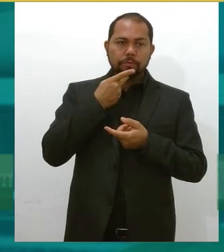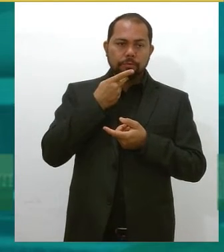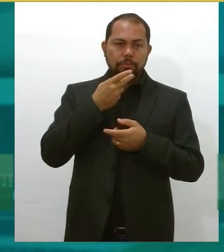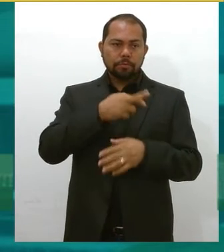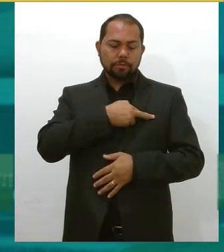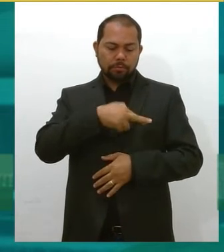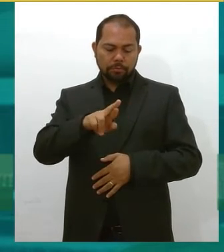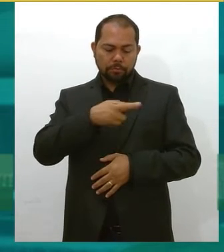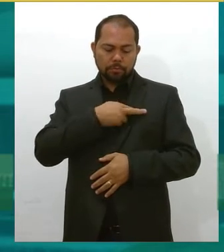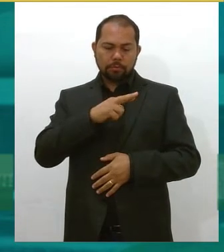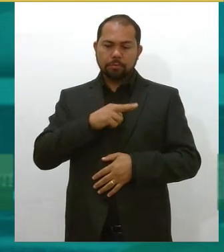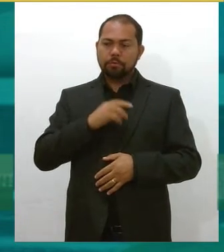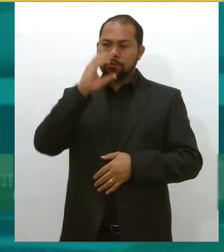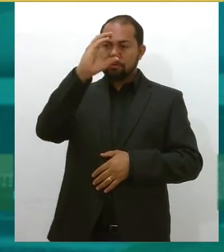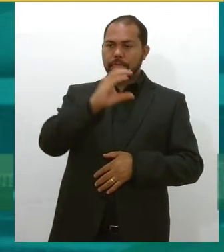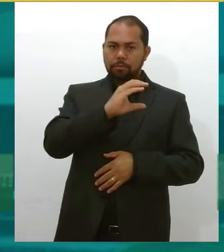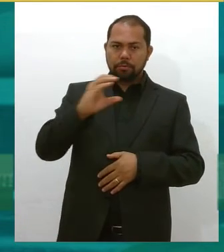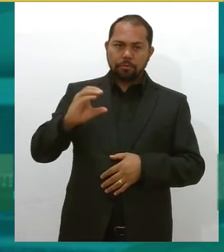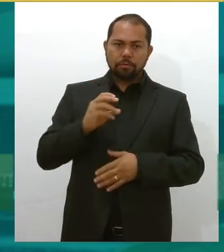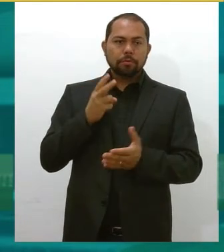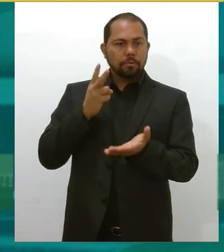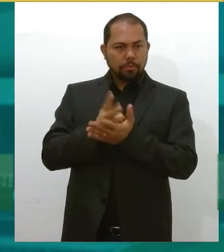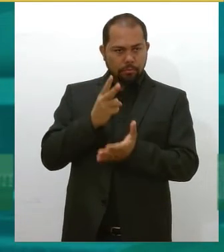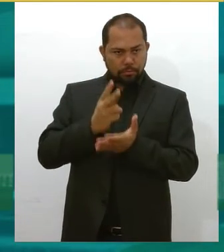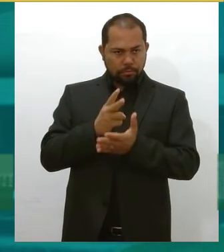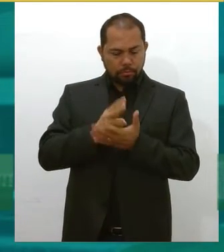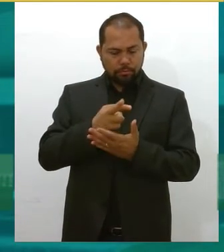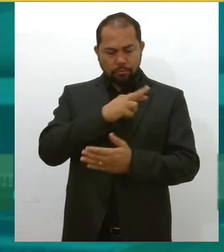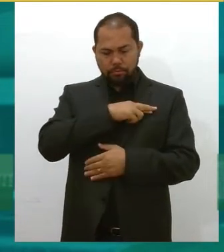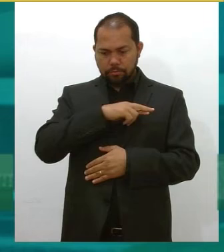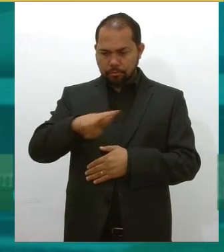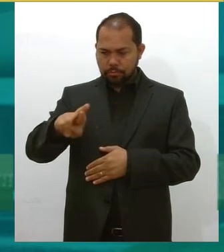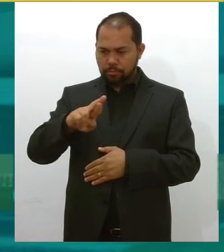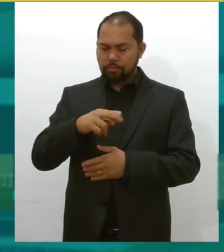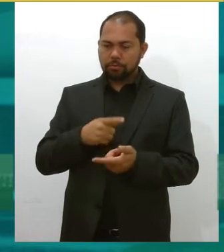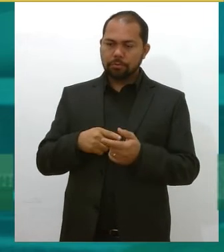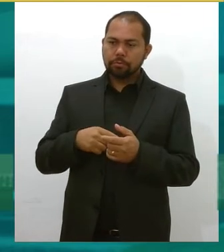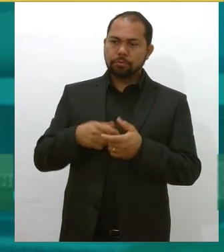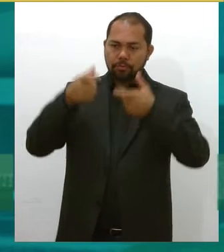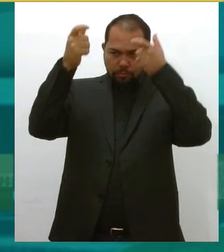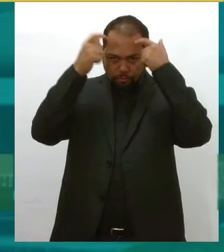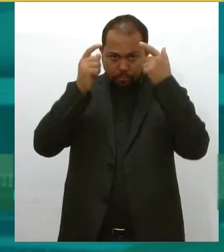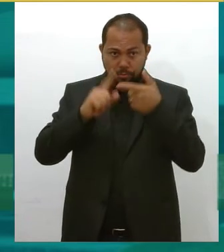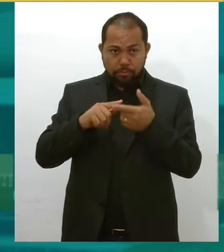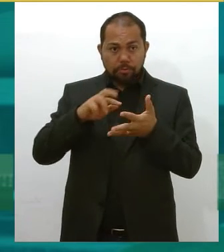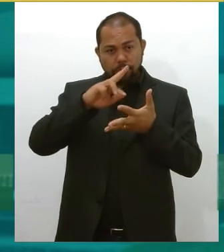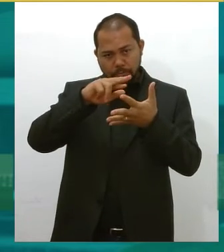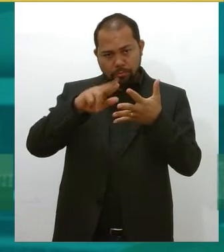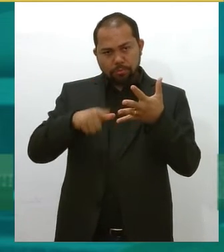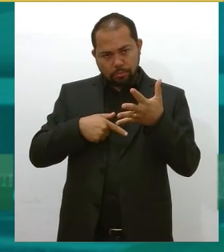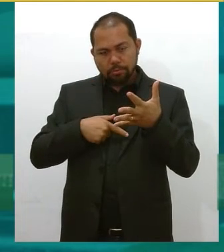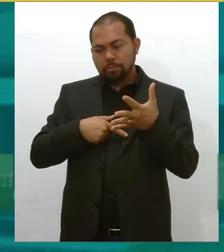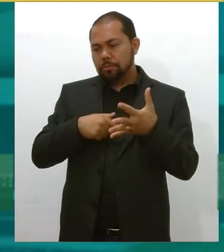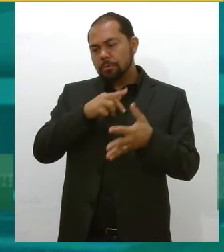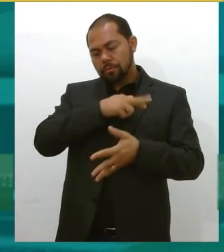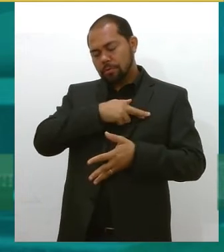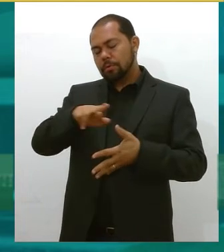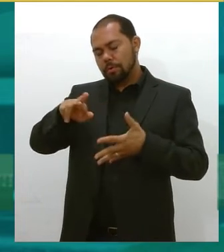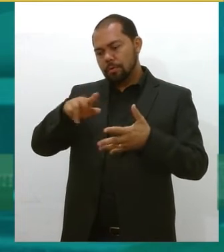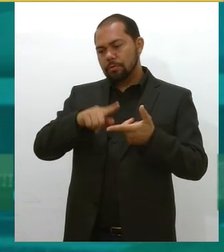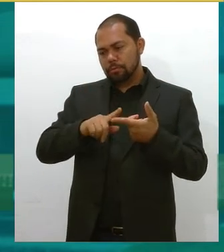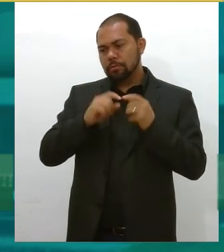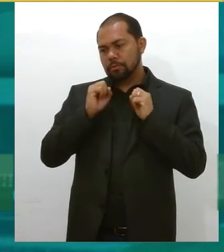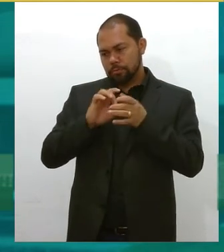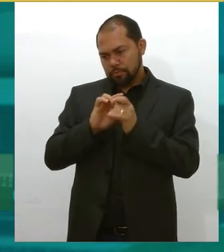romana continuará a ser religião do Império. Todas as outras religiões serão permitidas com seu culto doméstico ou particular em casas,